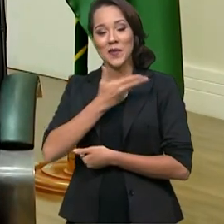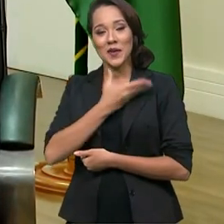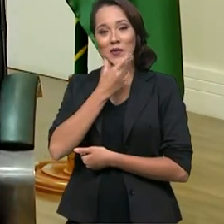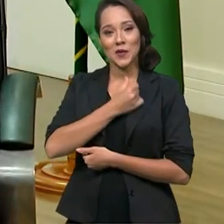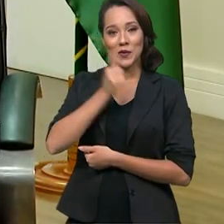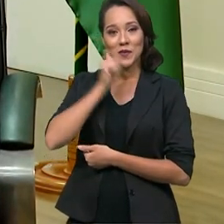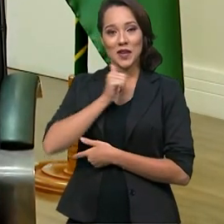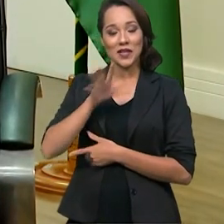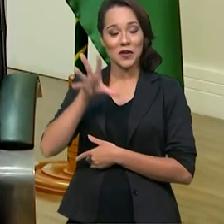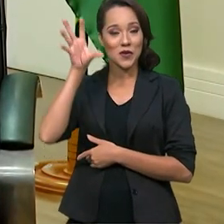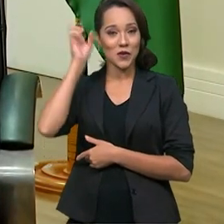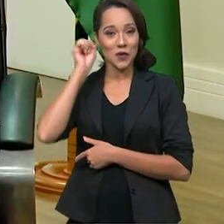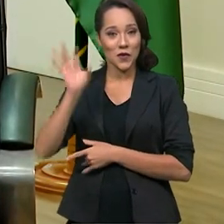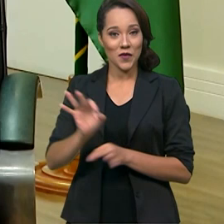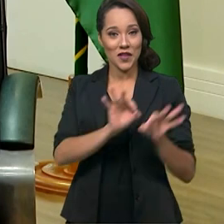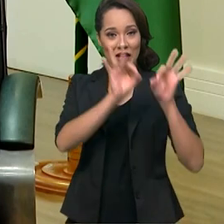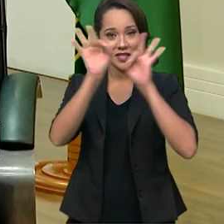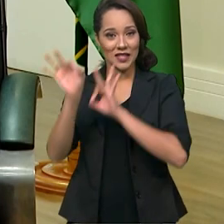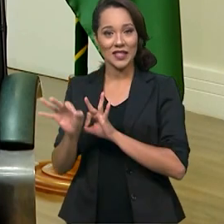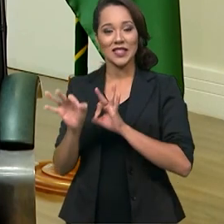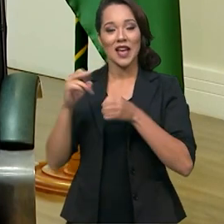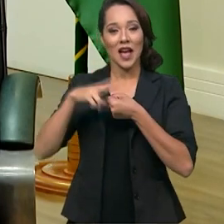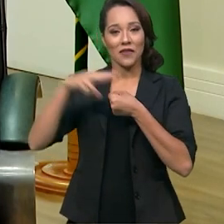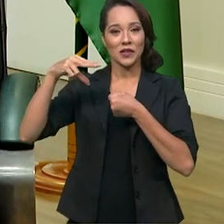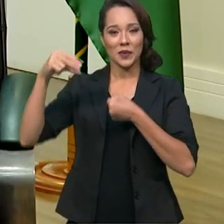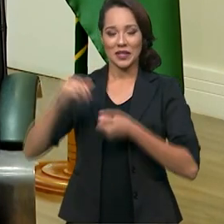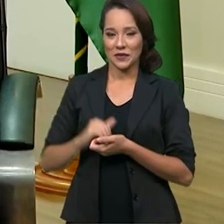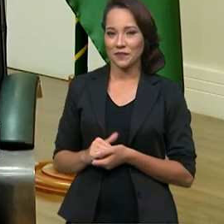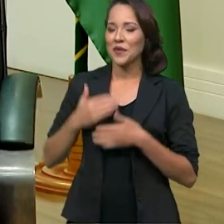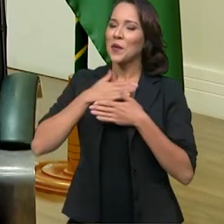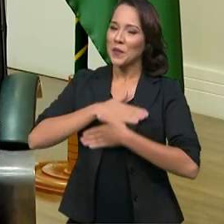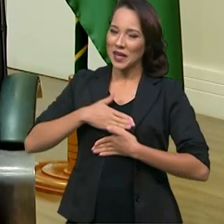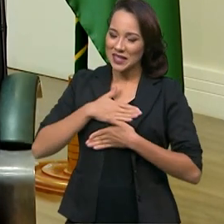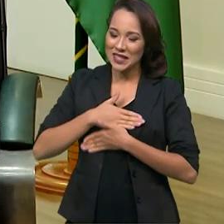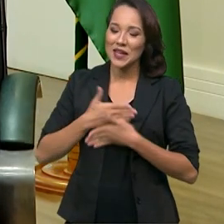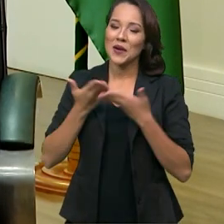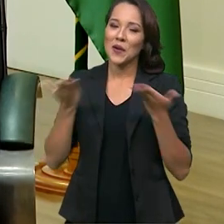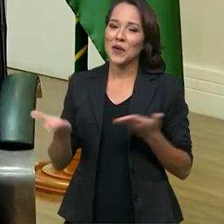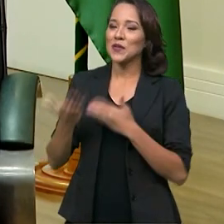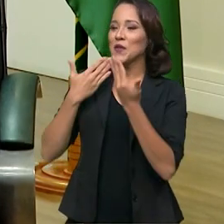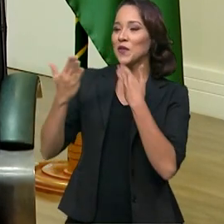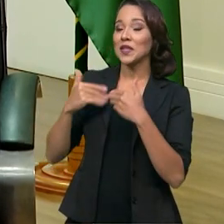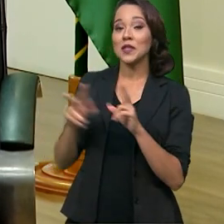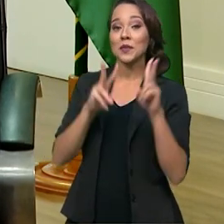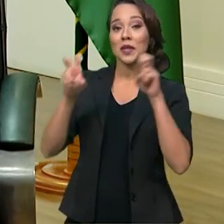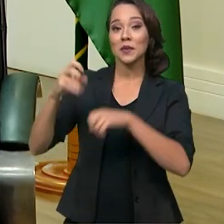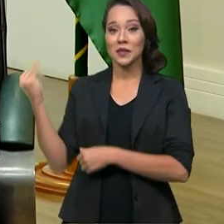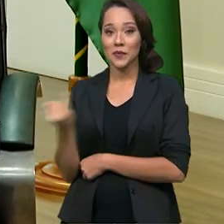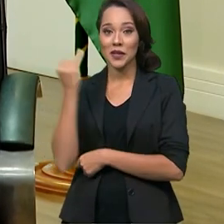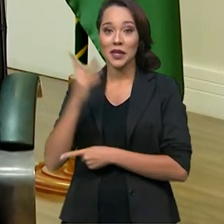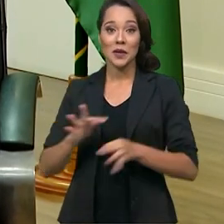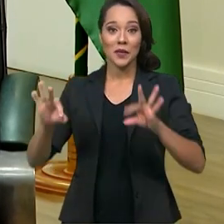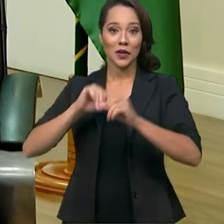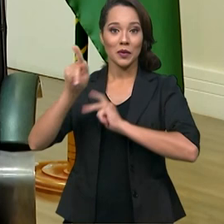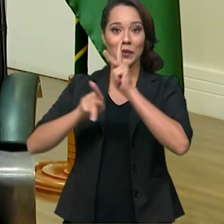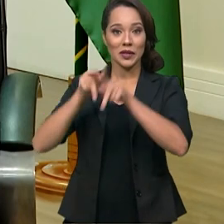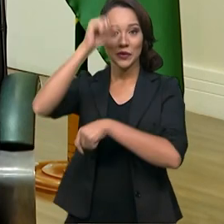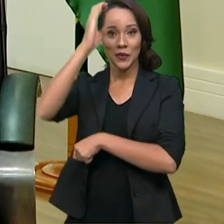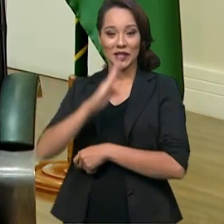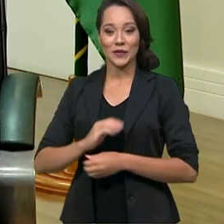amigos ouvintes da Voz do Brasil. É um prazer para mim poder estar aqui conversando sobre temas importantes para todos os